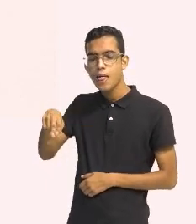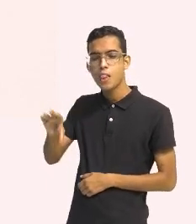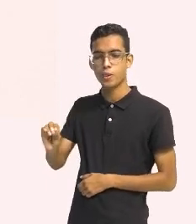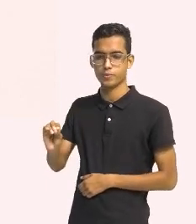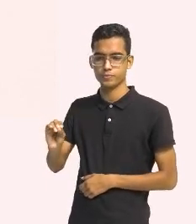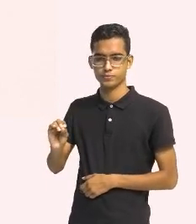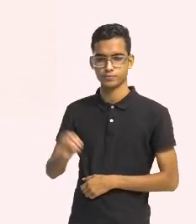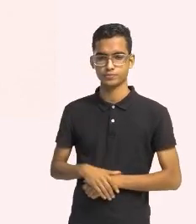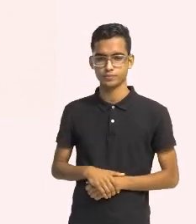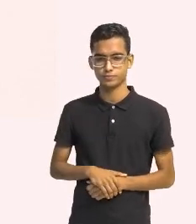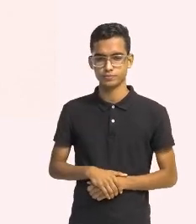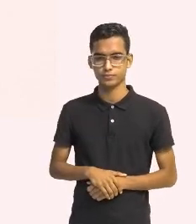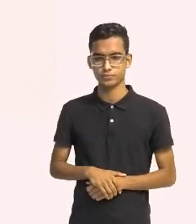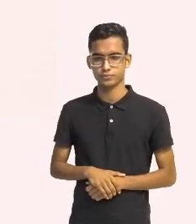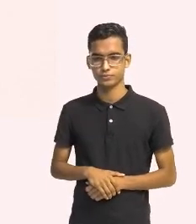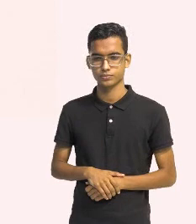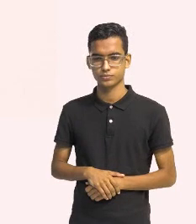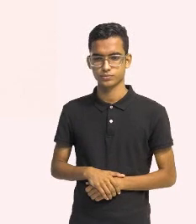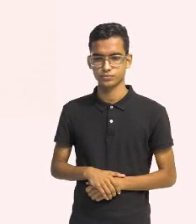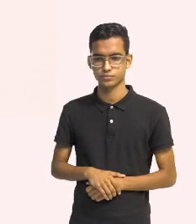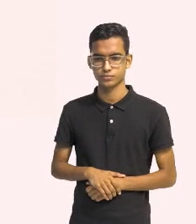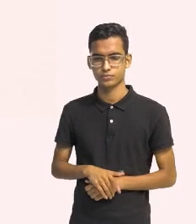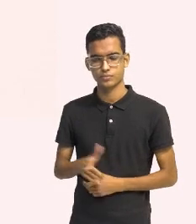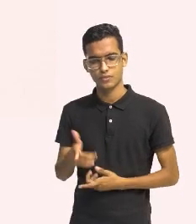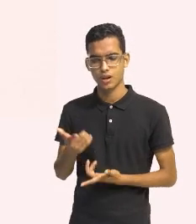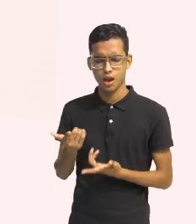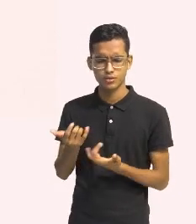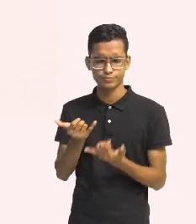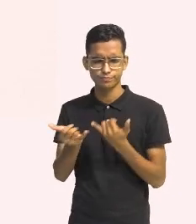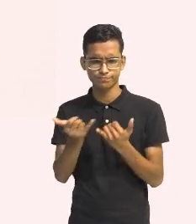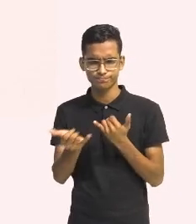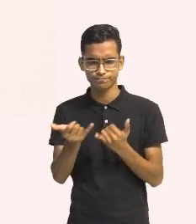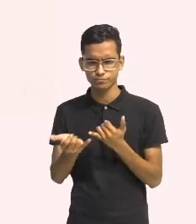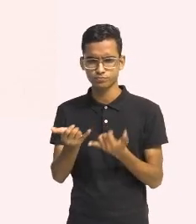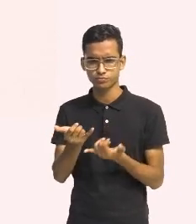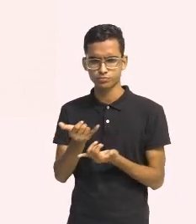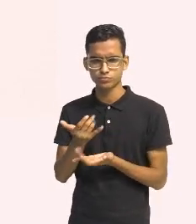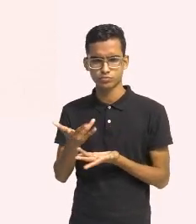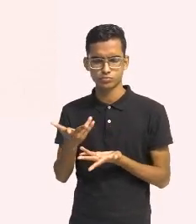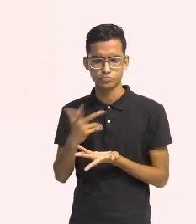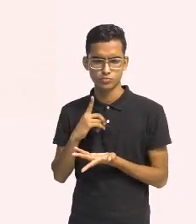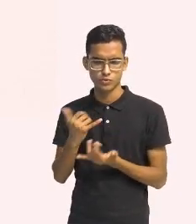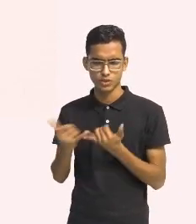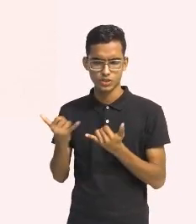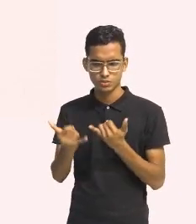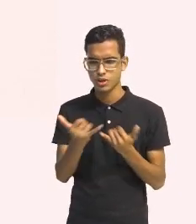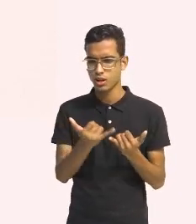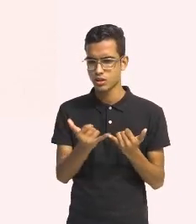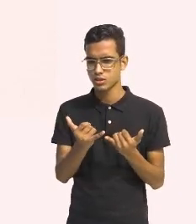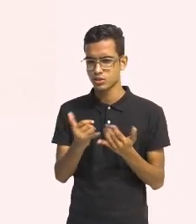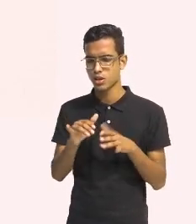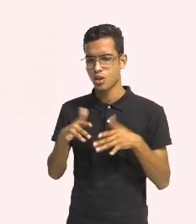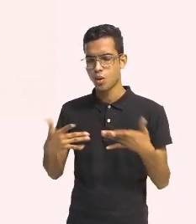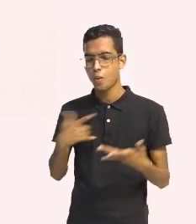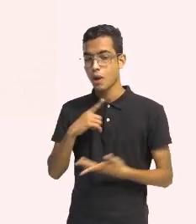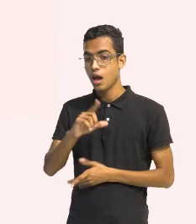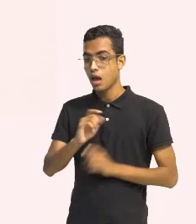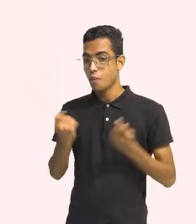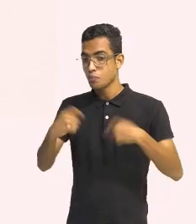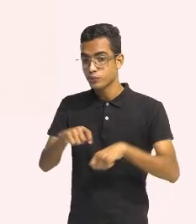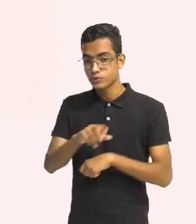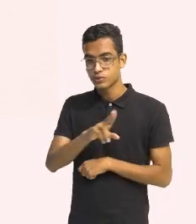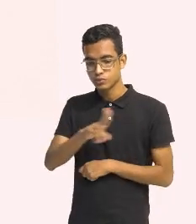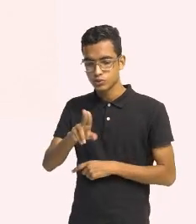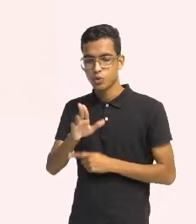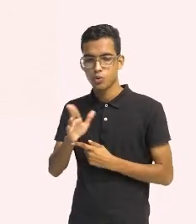Quer dizer a mesma coisa, não é a mesma coisa, né? Quer dizer a mesma coisa, é o mesmo composto, só que a gente pode apresentar a nomenclatura dessas